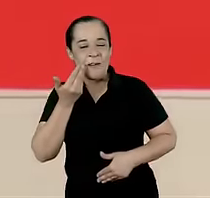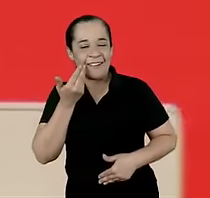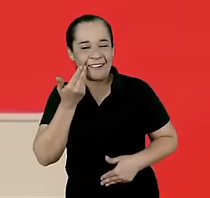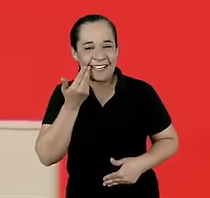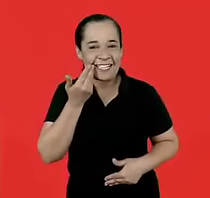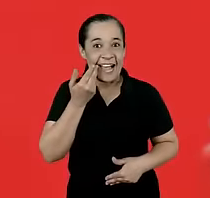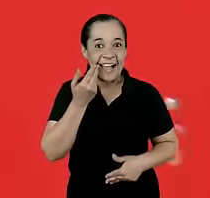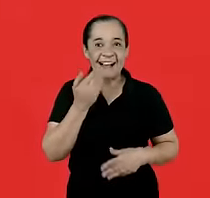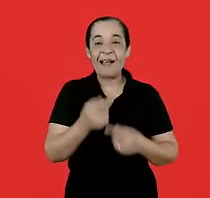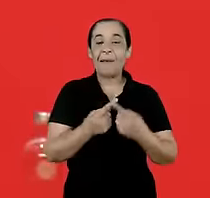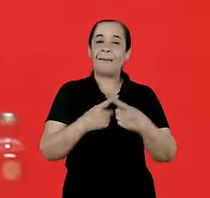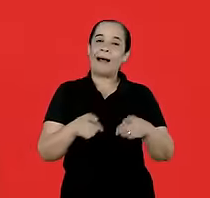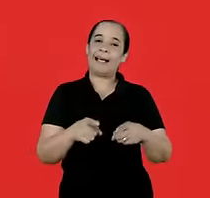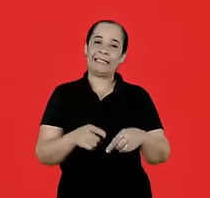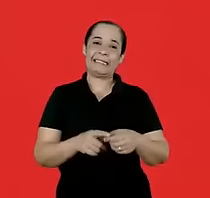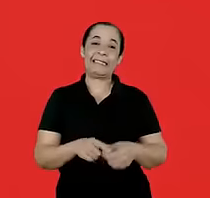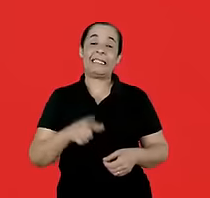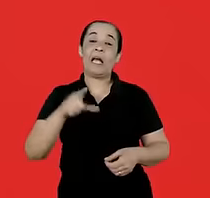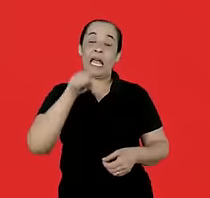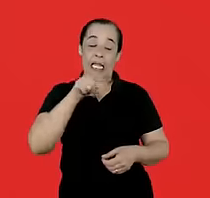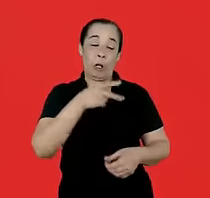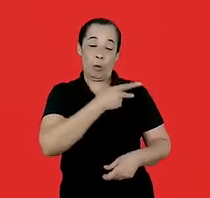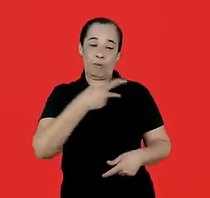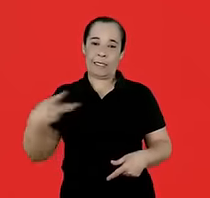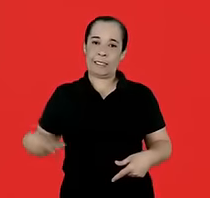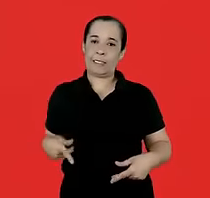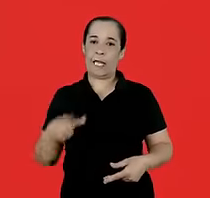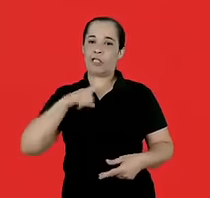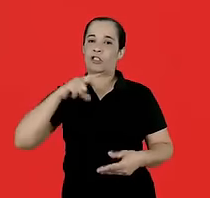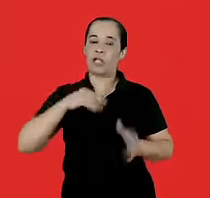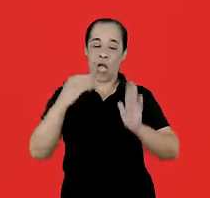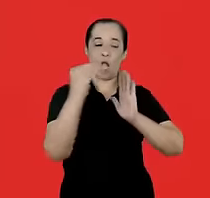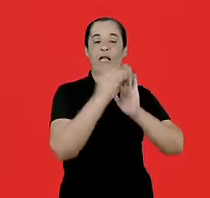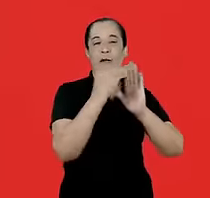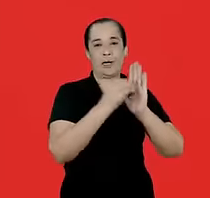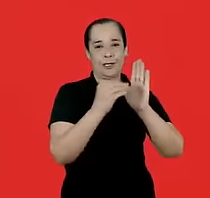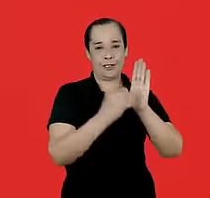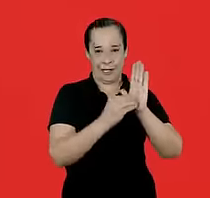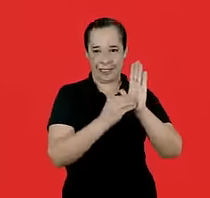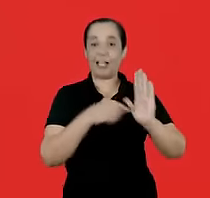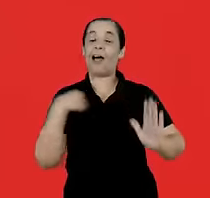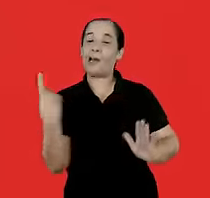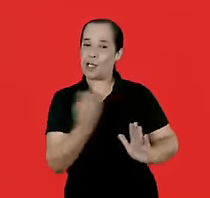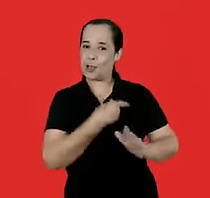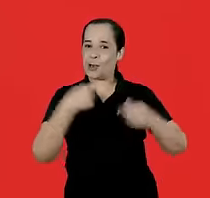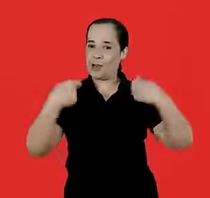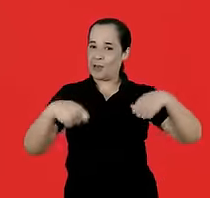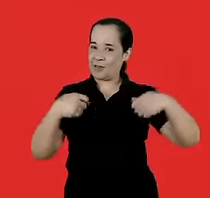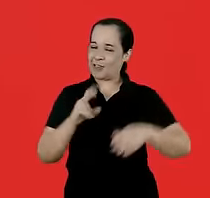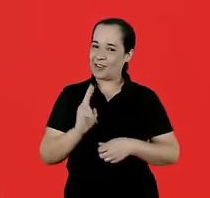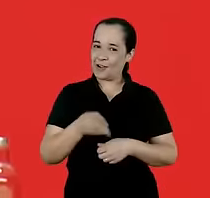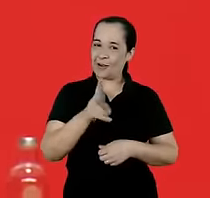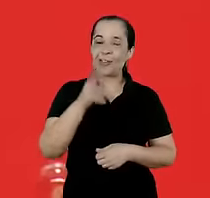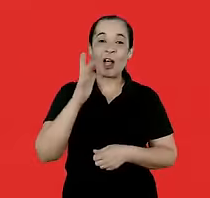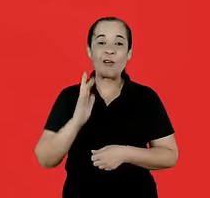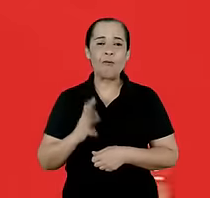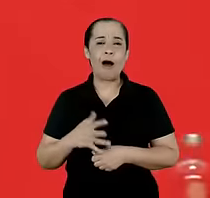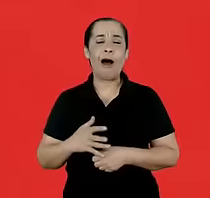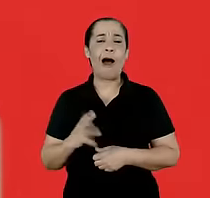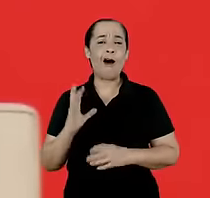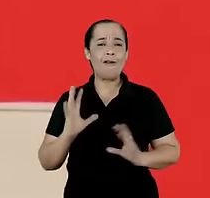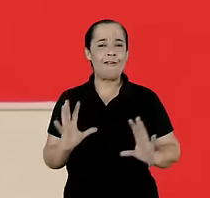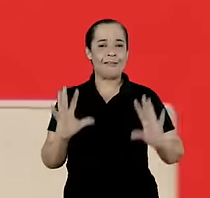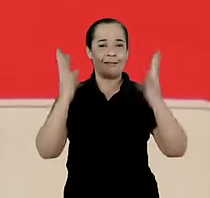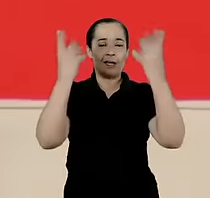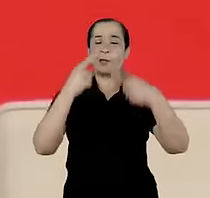tempo mas evidentemente que ele tem o horário dele a gente vai dar continuidade aqui ao nosso evento porque é claro que ficar por